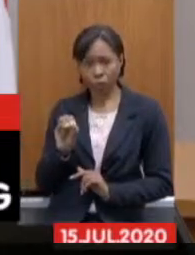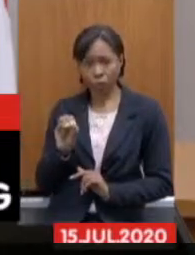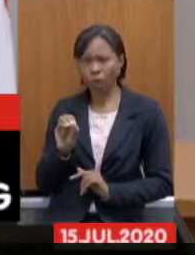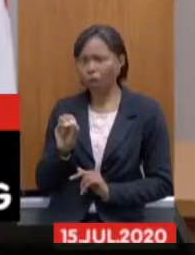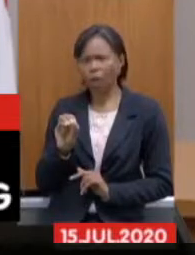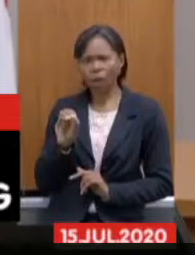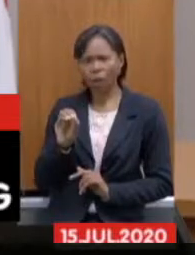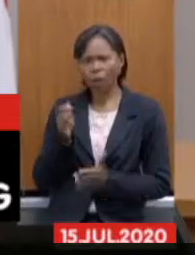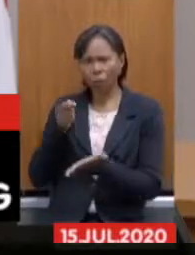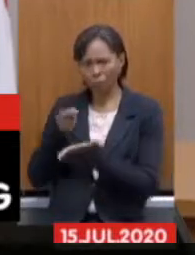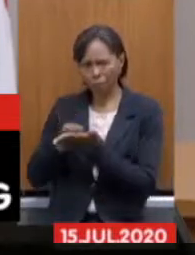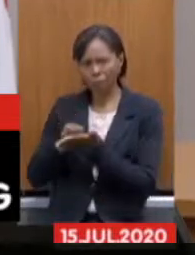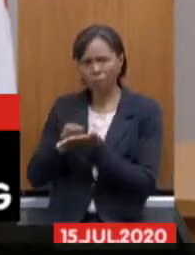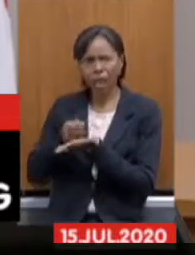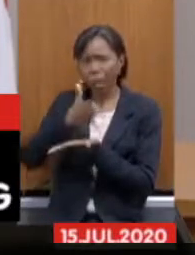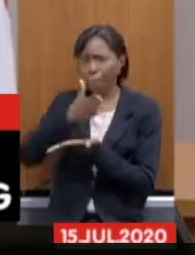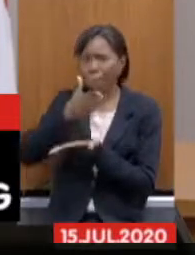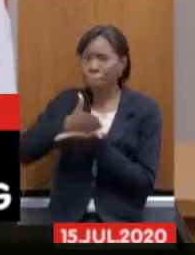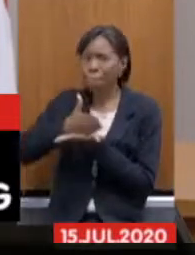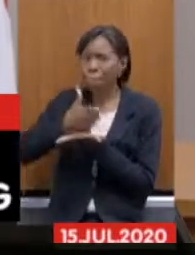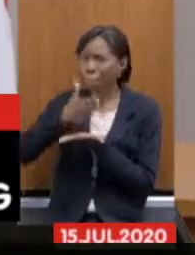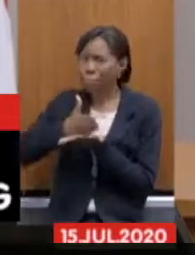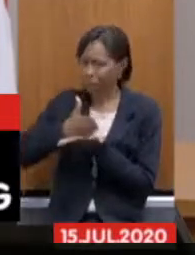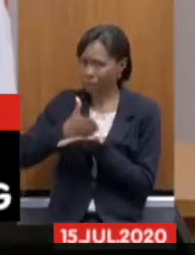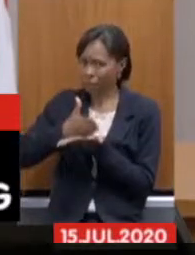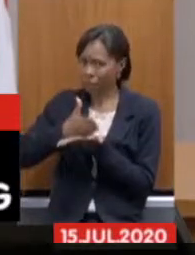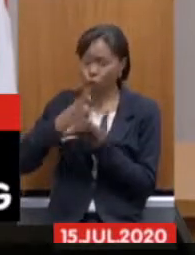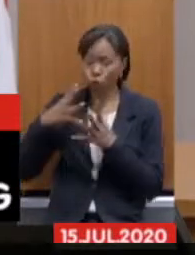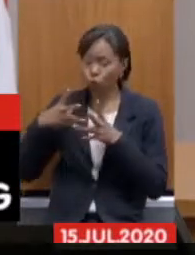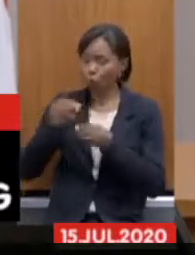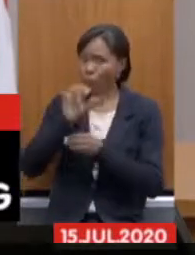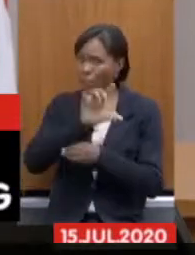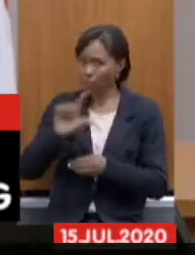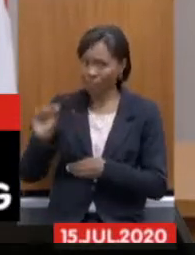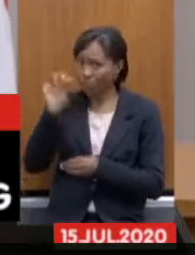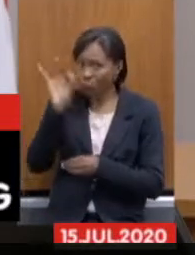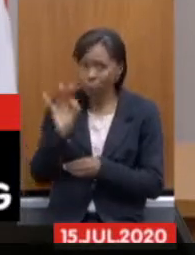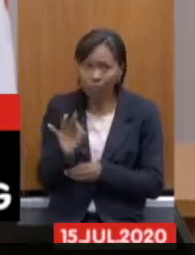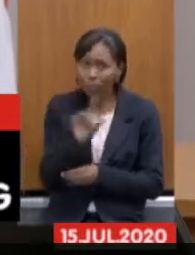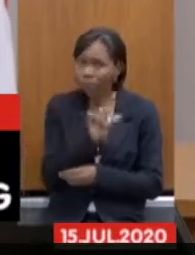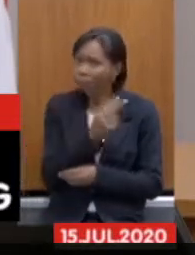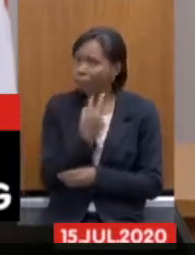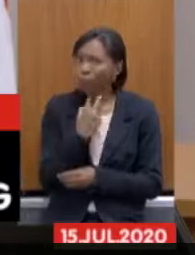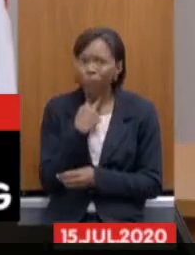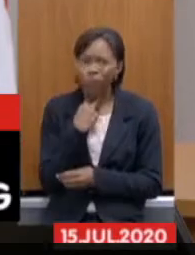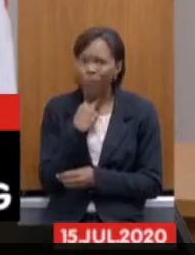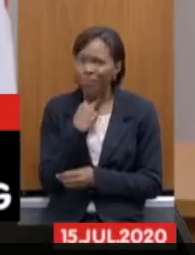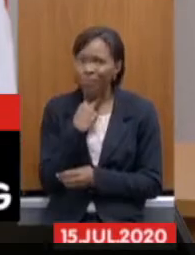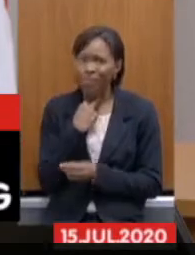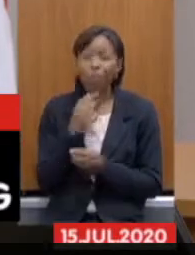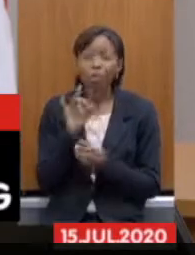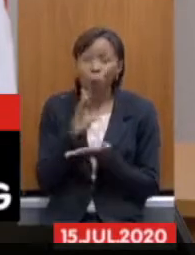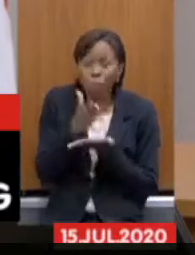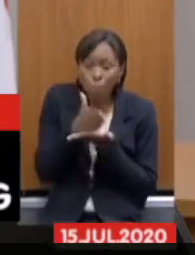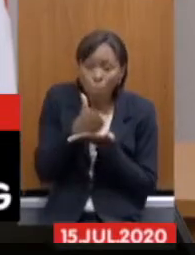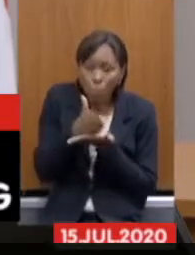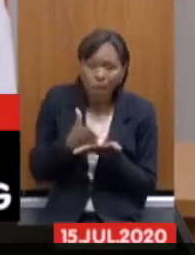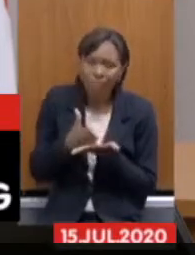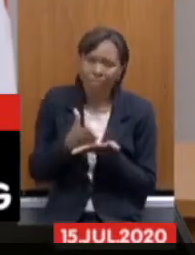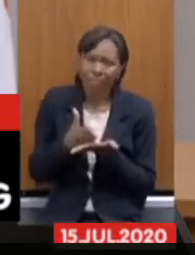e é uma parte não pode ser um todo tem que ser uma fração não pode ser um